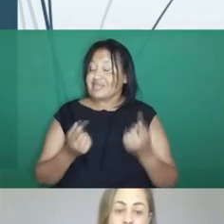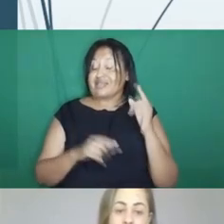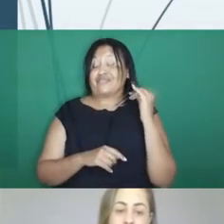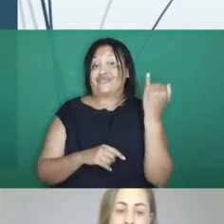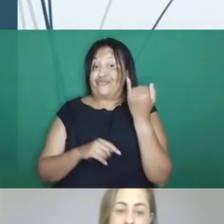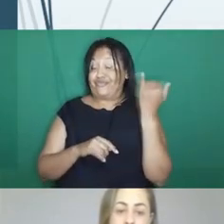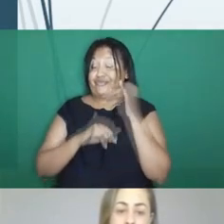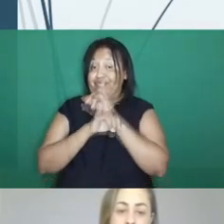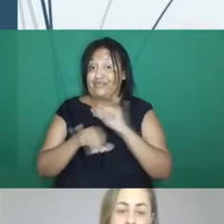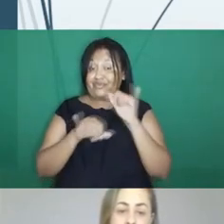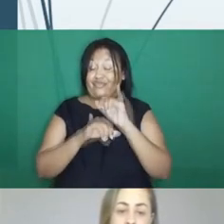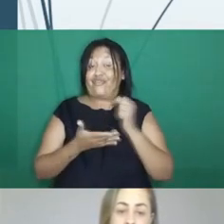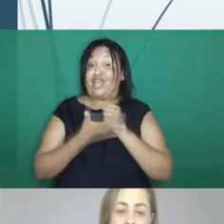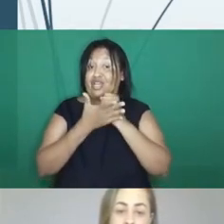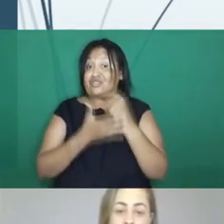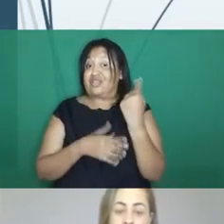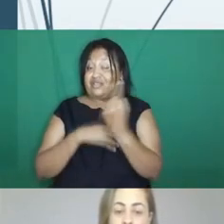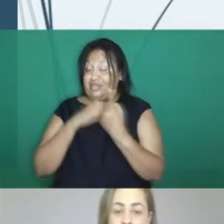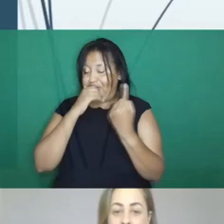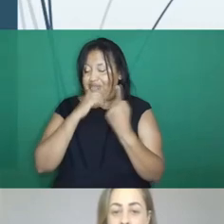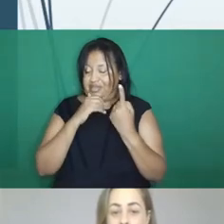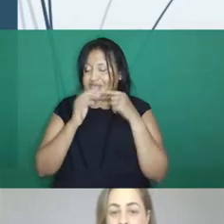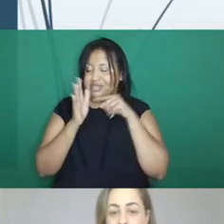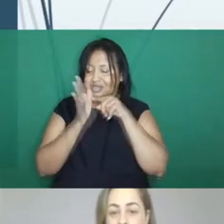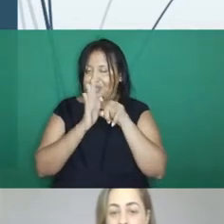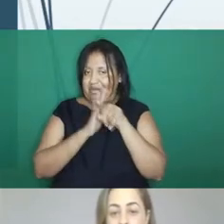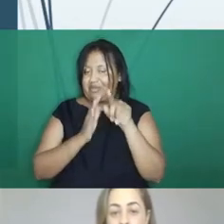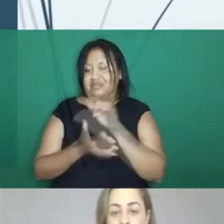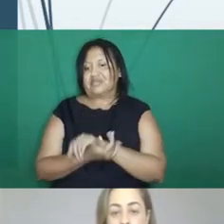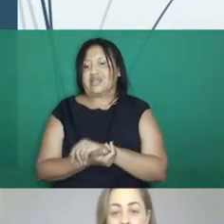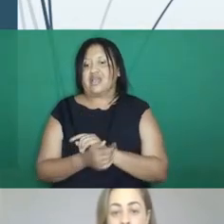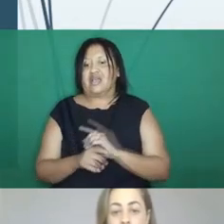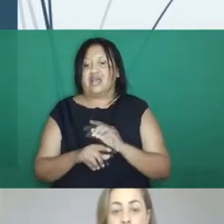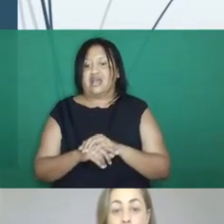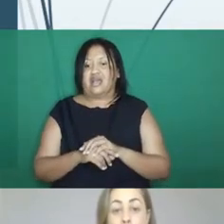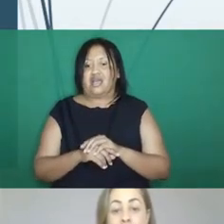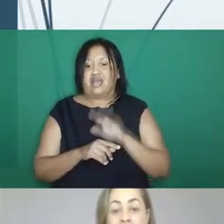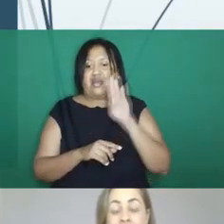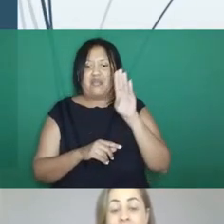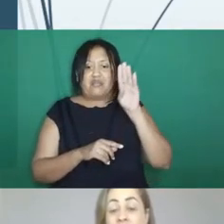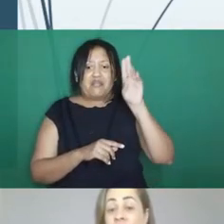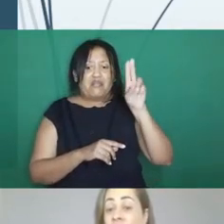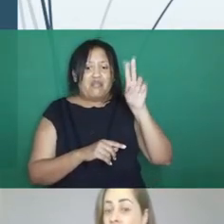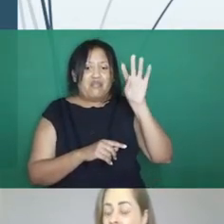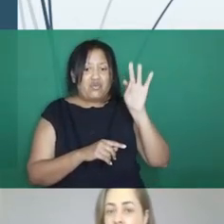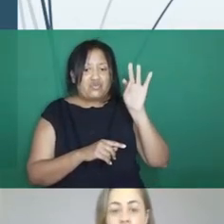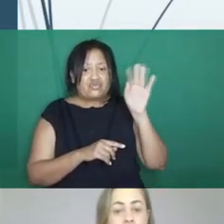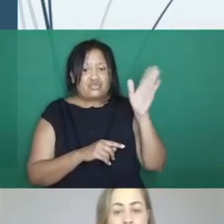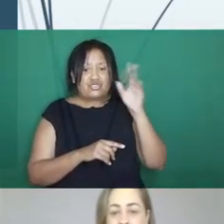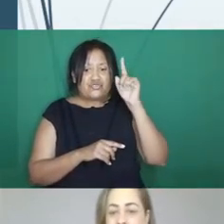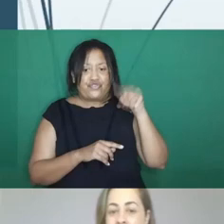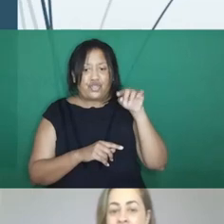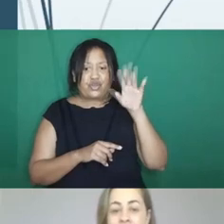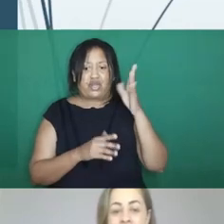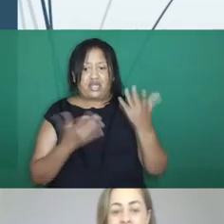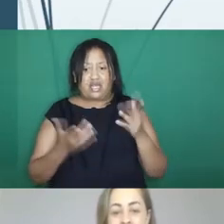it Mas isso é uma informação importante gente isso aqui vai ajudar a gente na questão mas that's not não